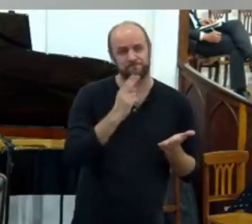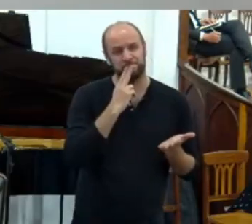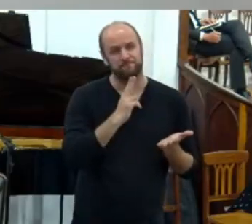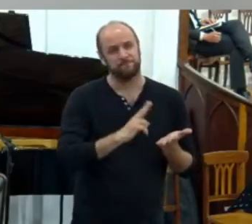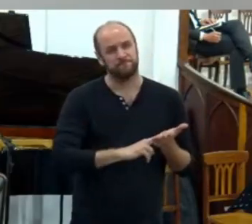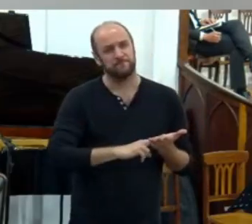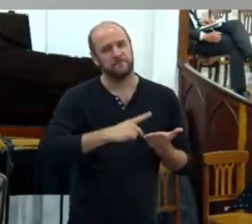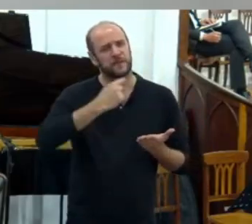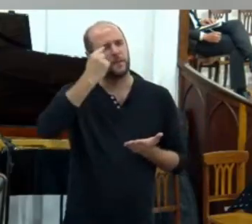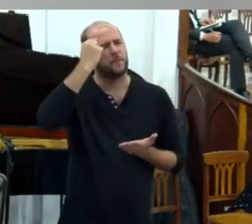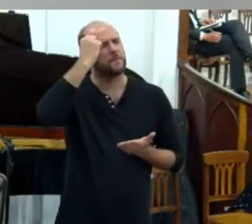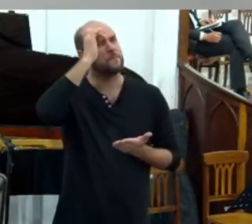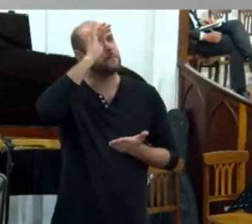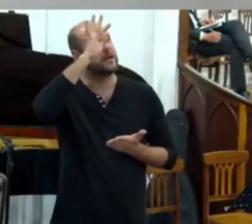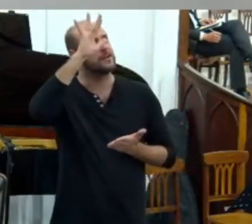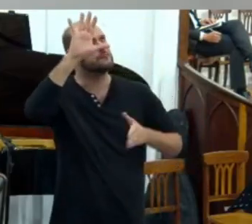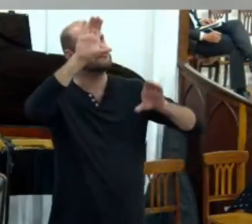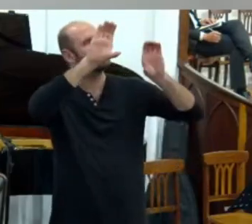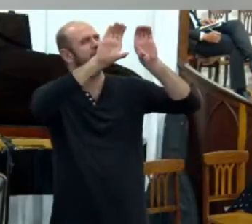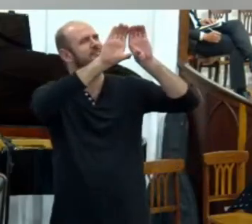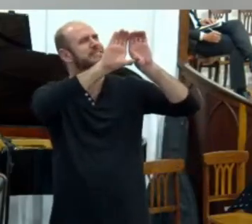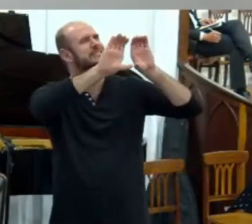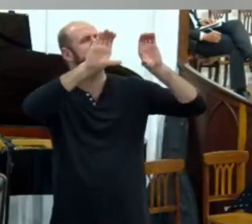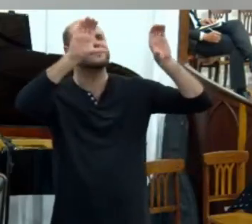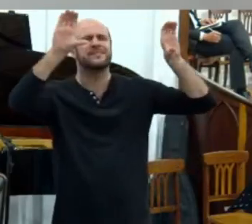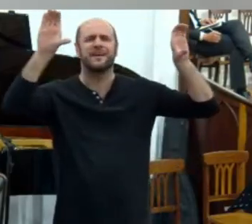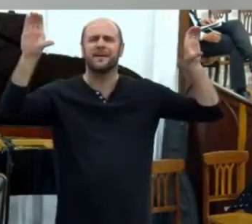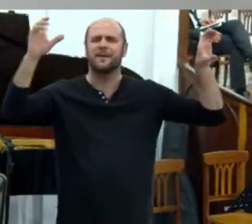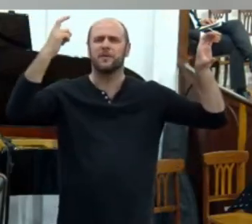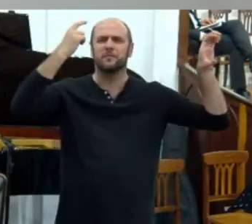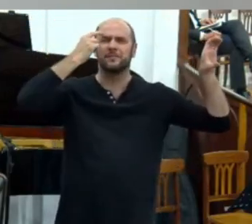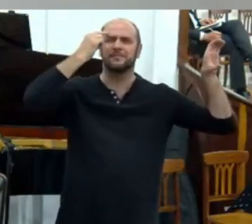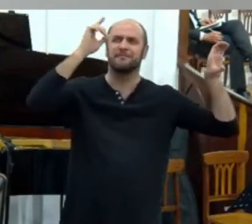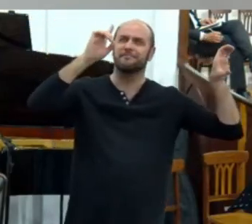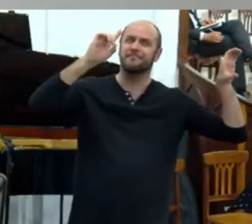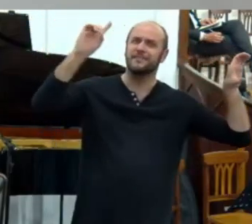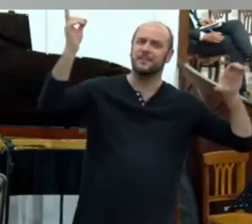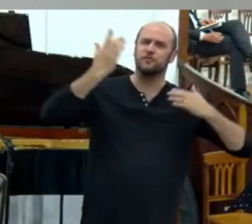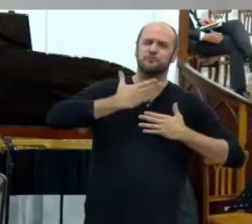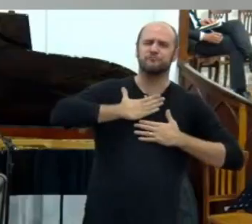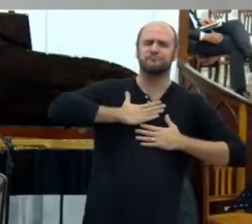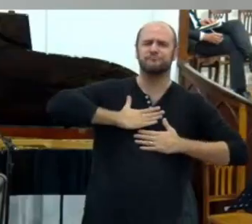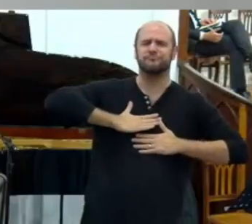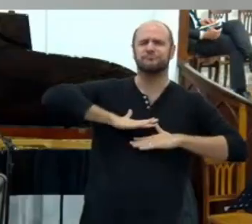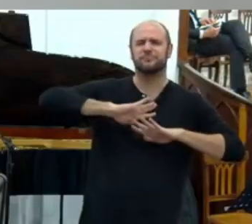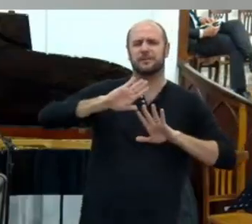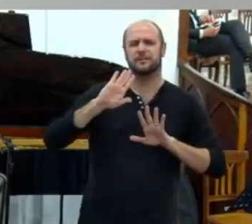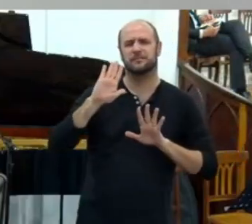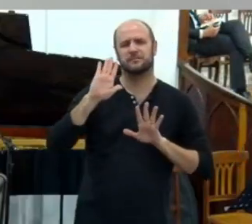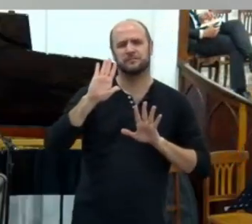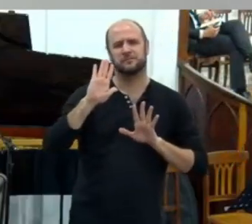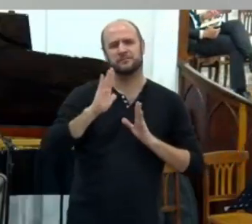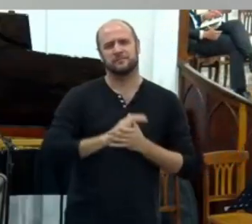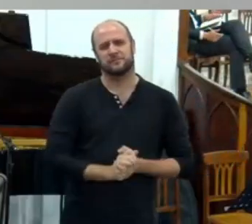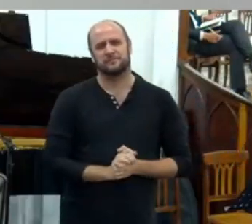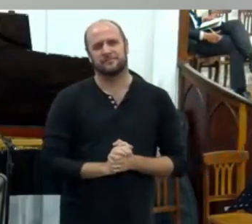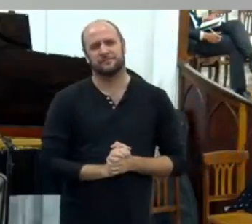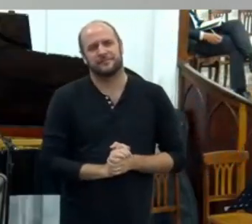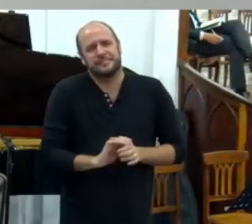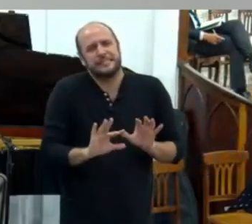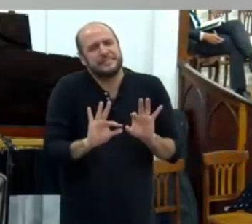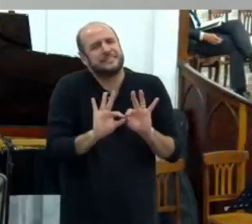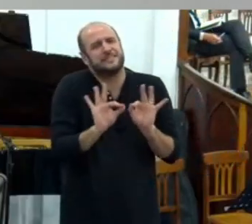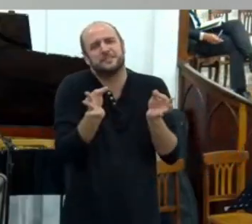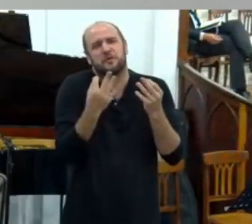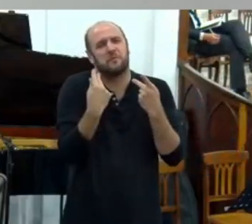céu em sua mente ao se referir ao descanso de Deus. Portanto, esta é a simples